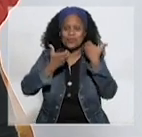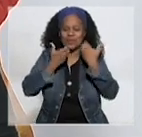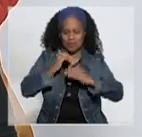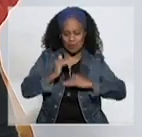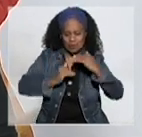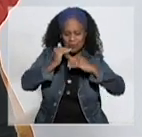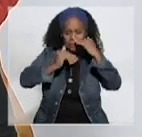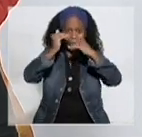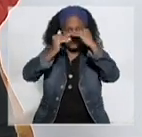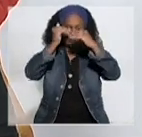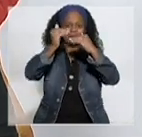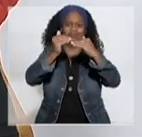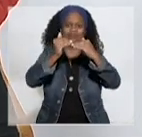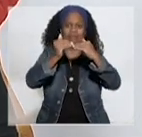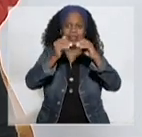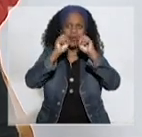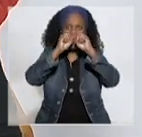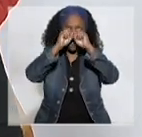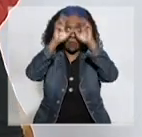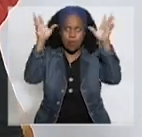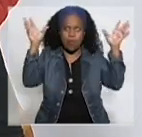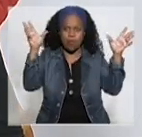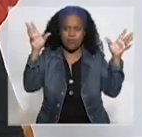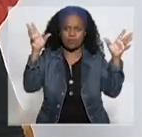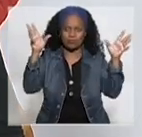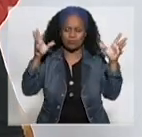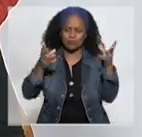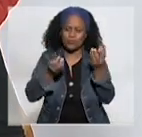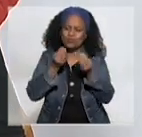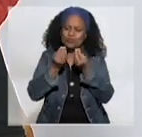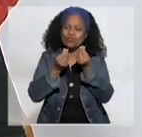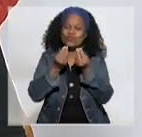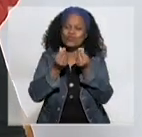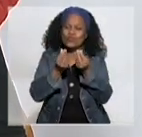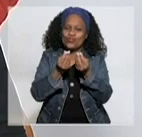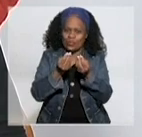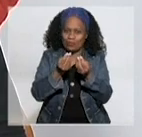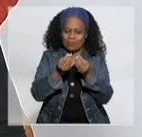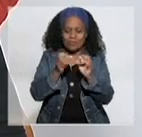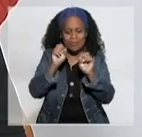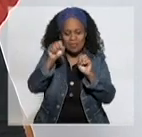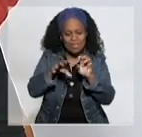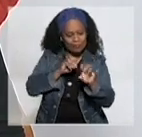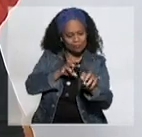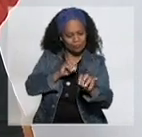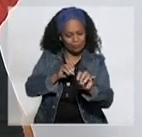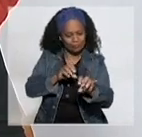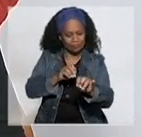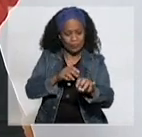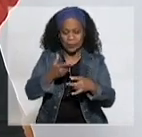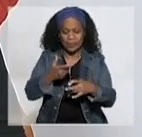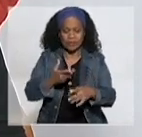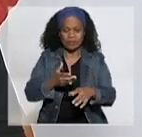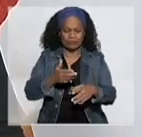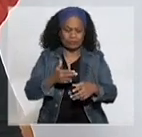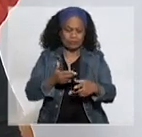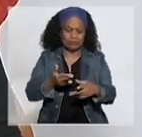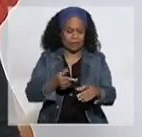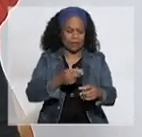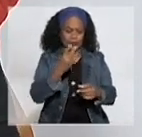podem desenvolver a criatividade, elas se envolvem mais. E também a forma como é trabalhado, né? Não é uma coisa metódica, assim,